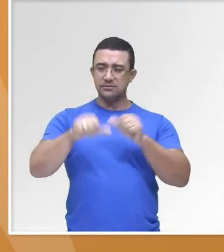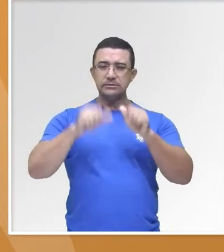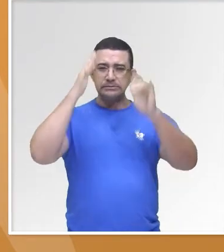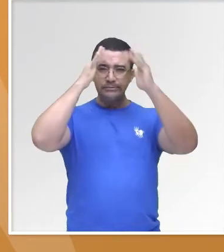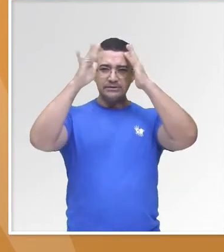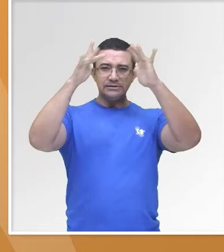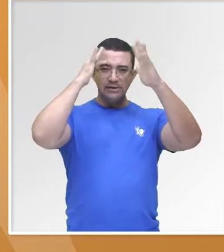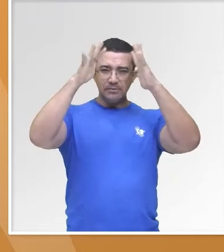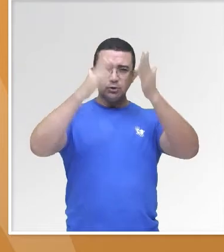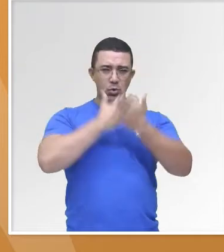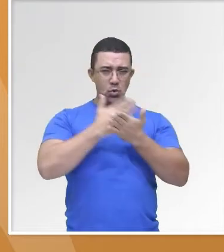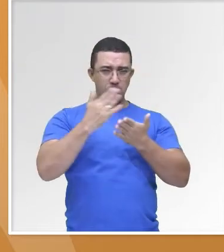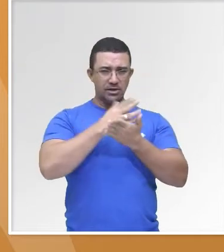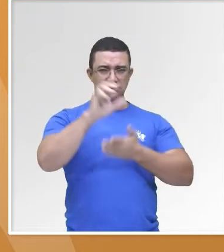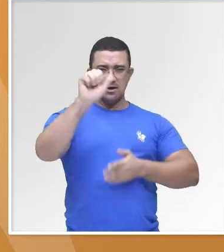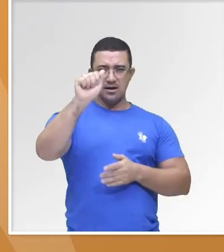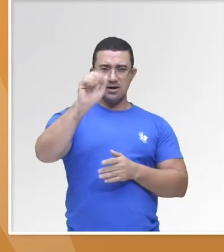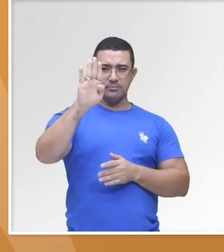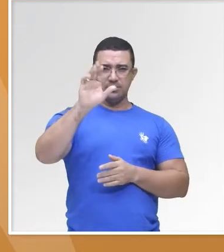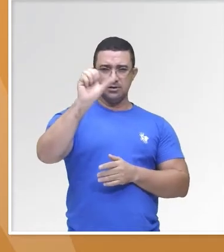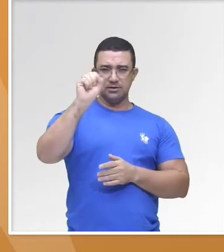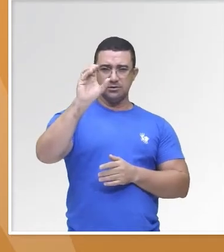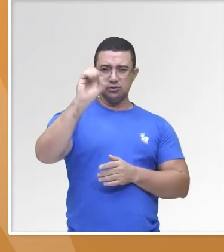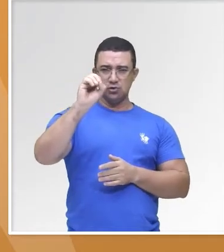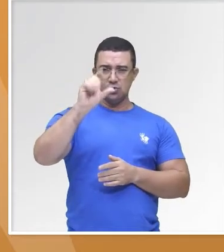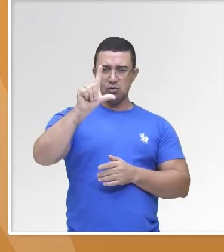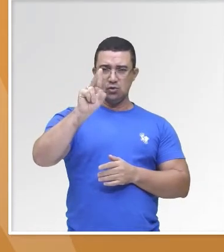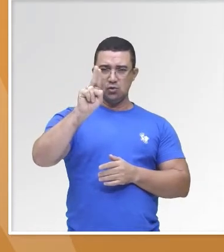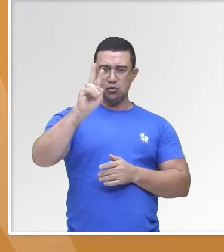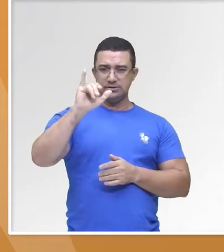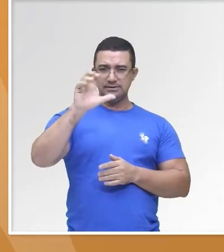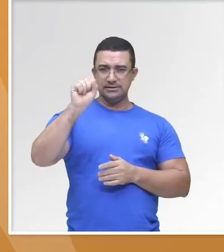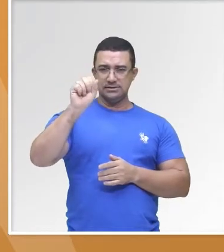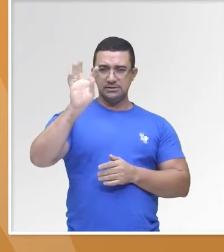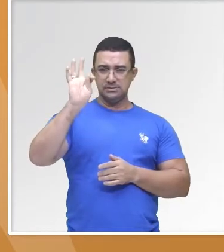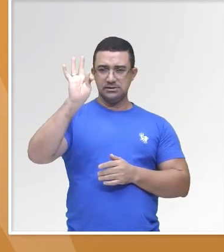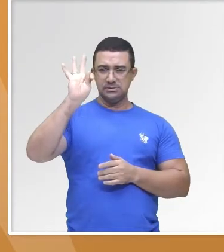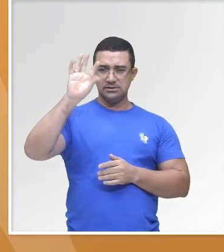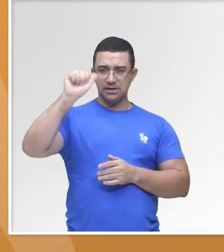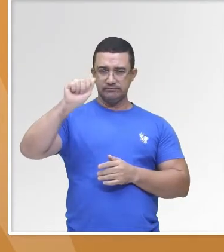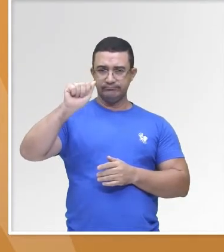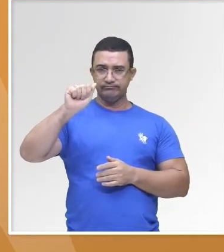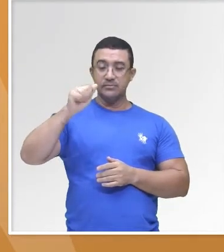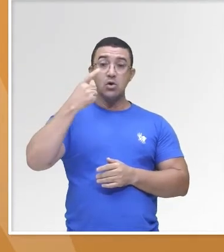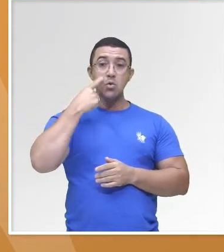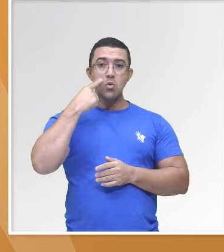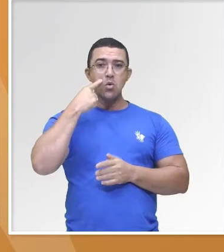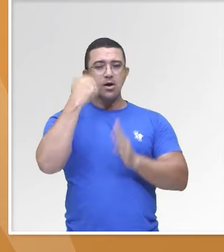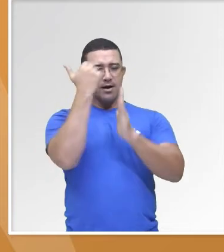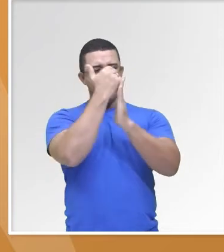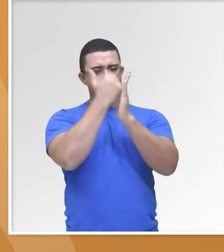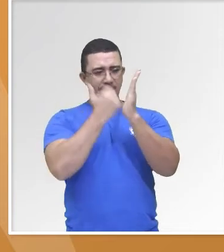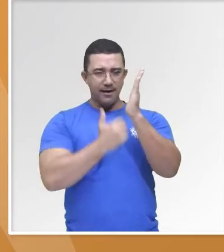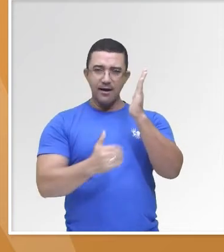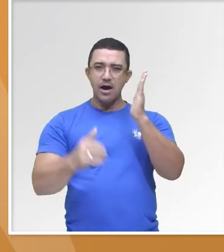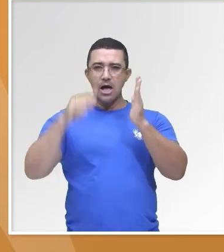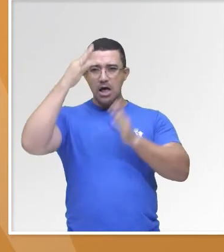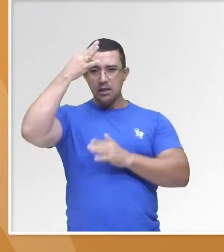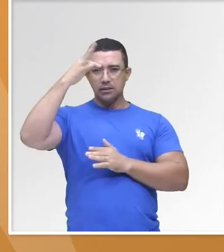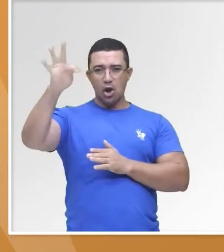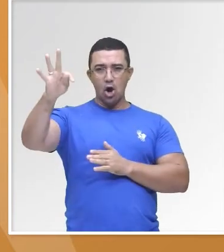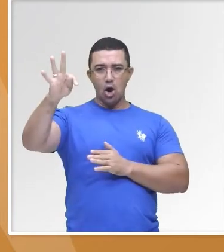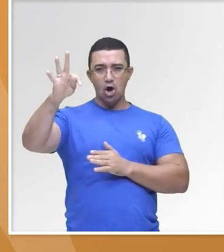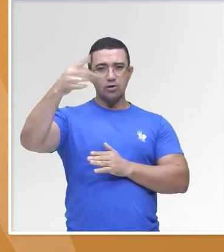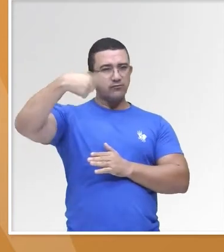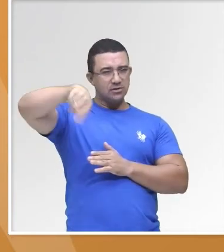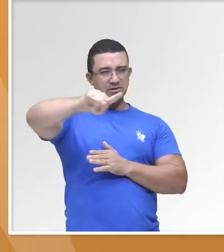aí vocês viram no primeiro momento aqueles teóricos que vocês aí já escolheram na DLI, aquele com quem você mais se identificou,